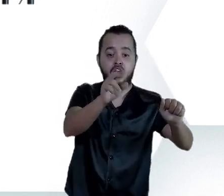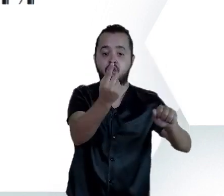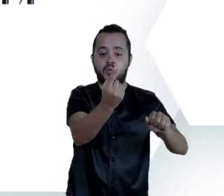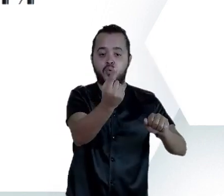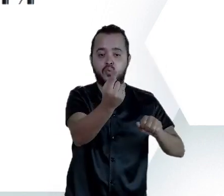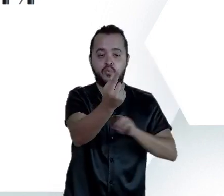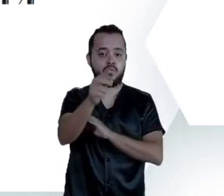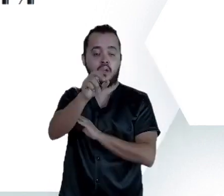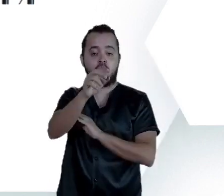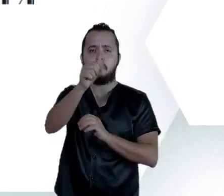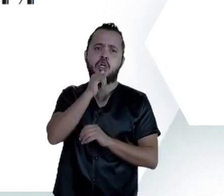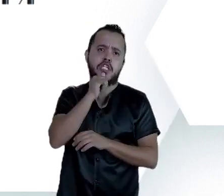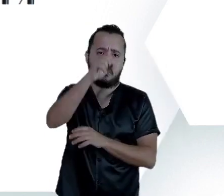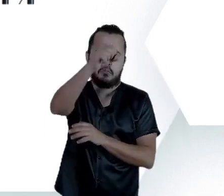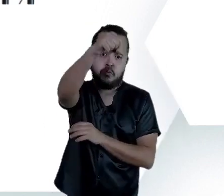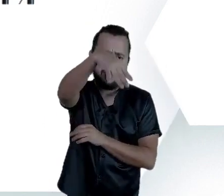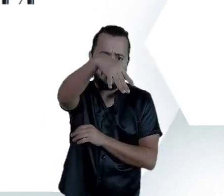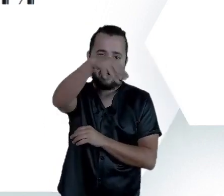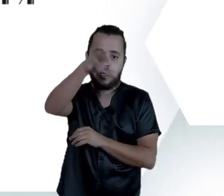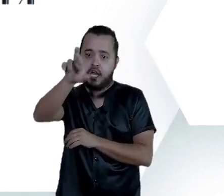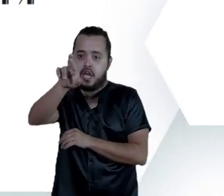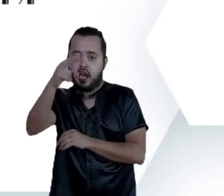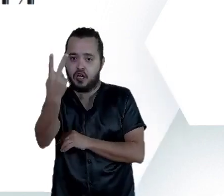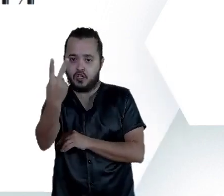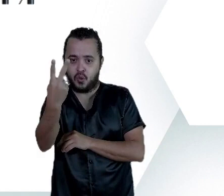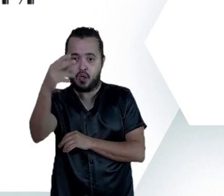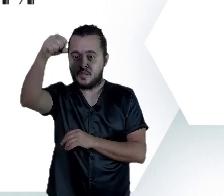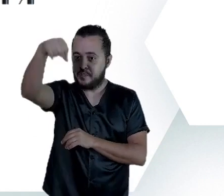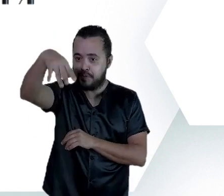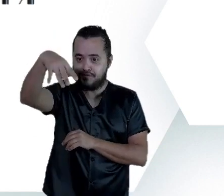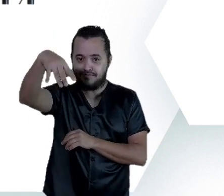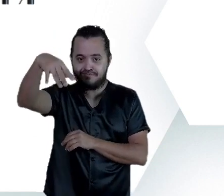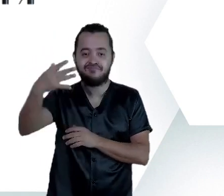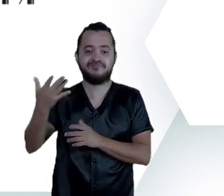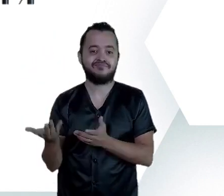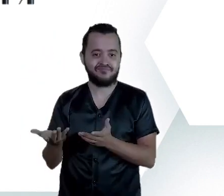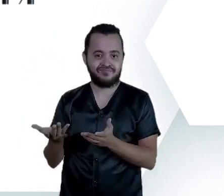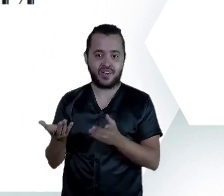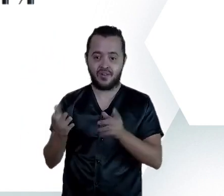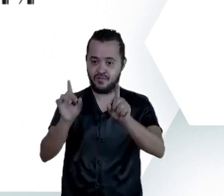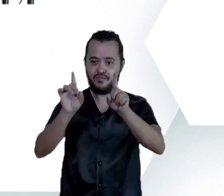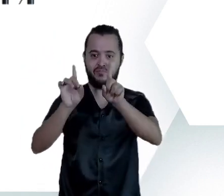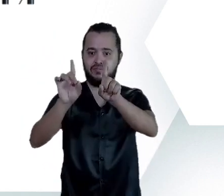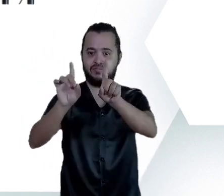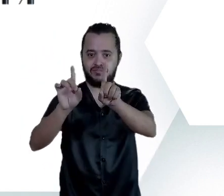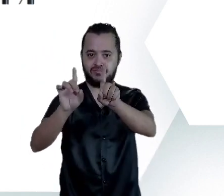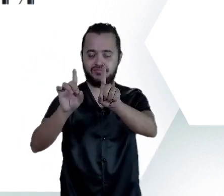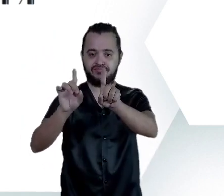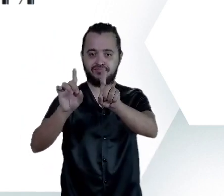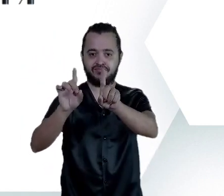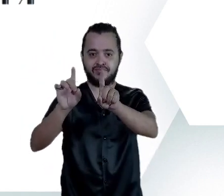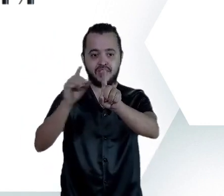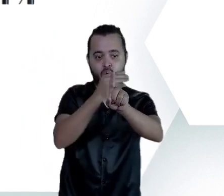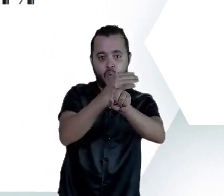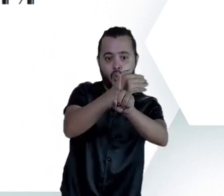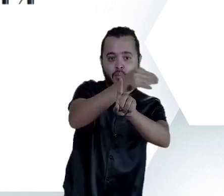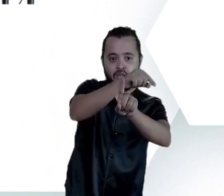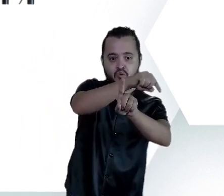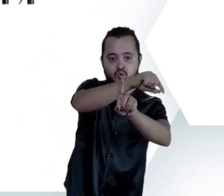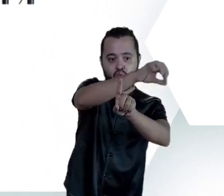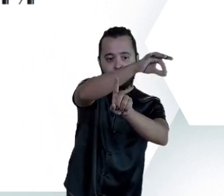ó, ele seja uma lâmpada e R2 uma outra lâmpada. Então eu pego a parte